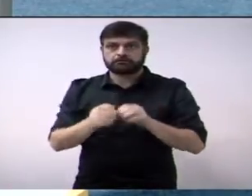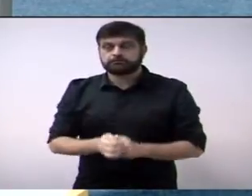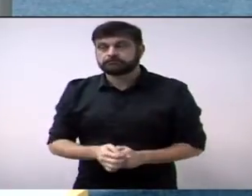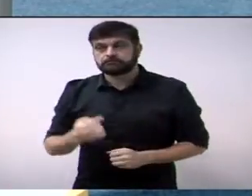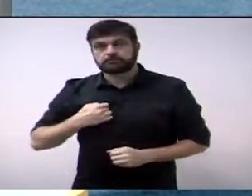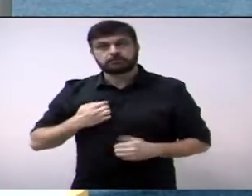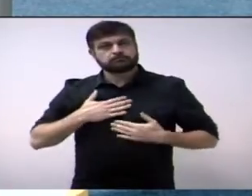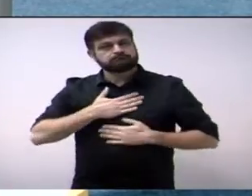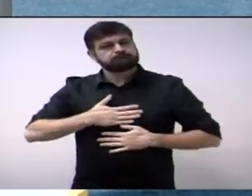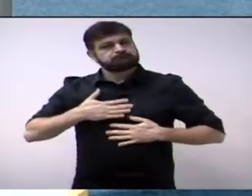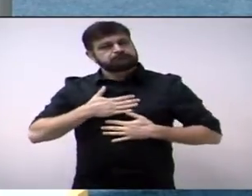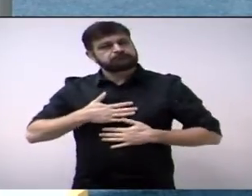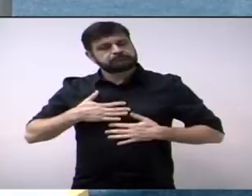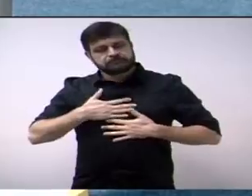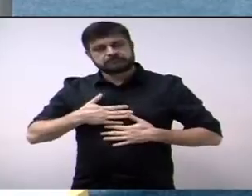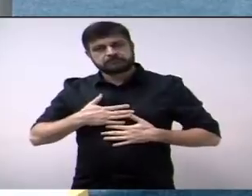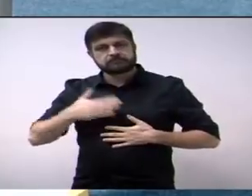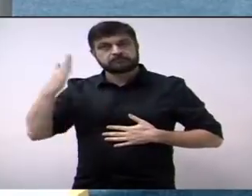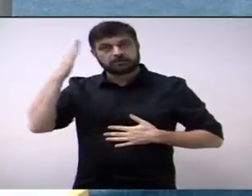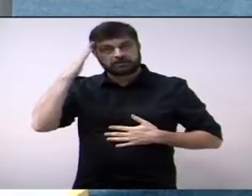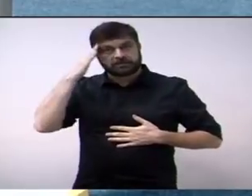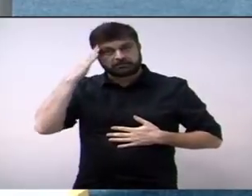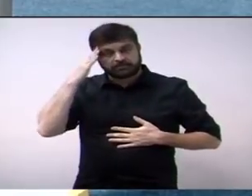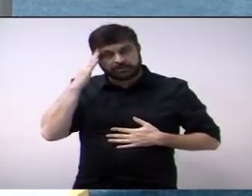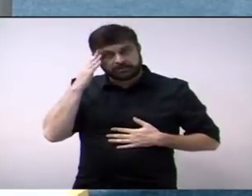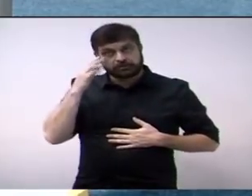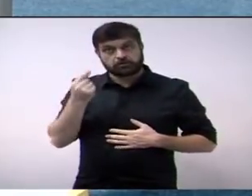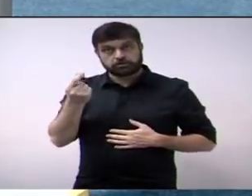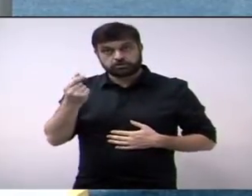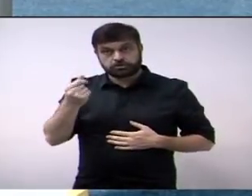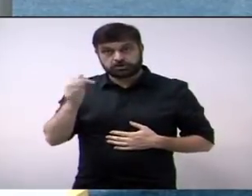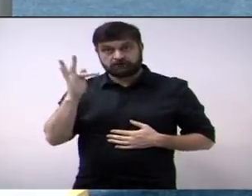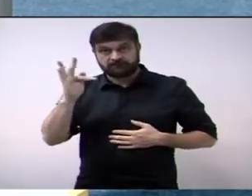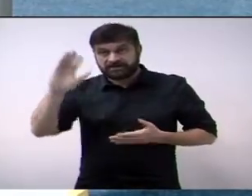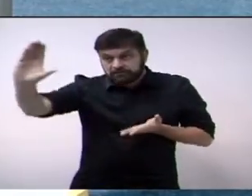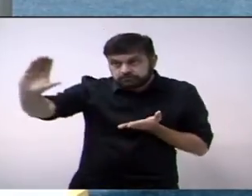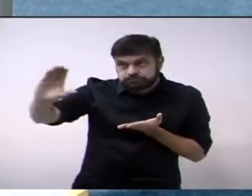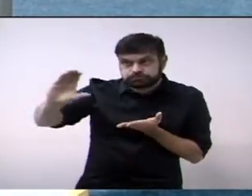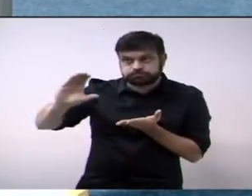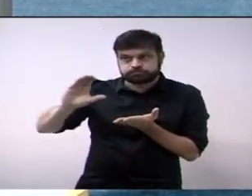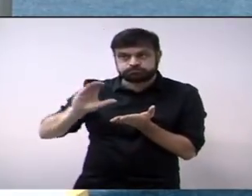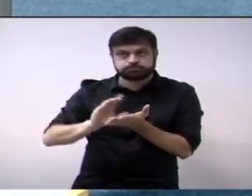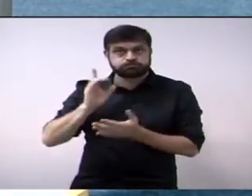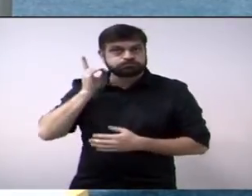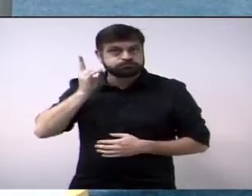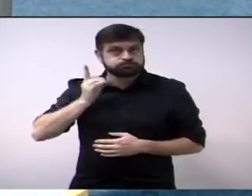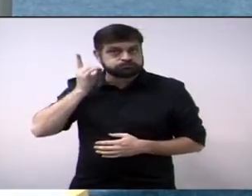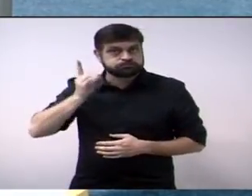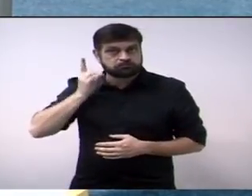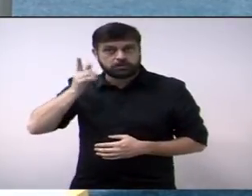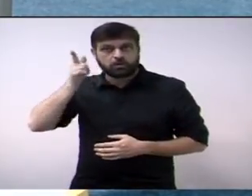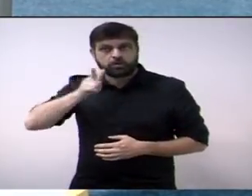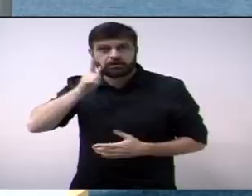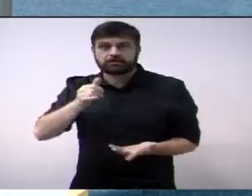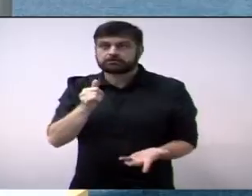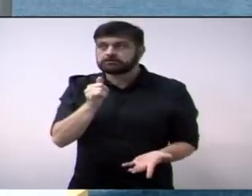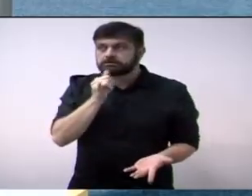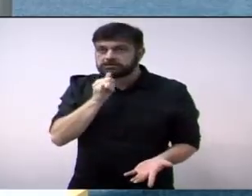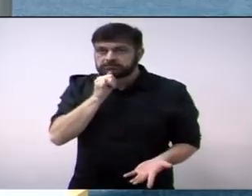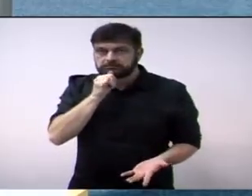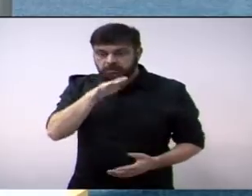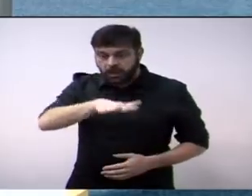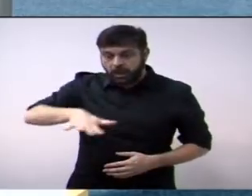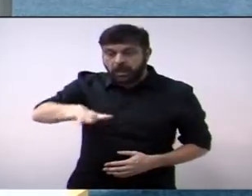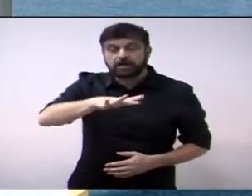muito satisfeita de saber das emendas federais que ele destina, por exemplo, na